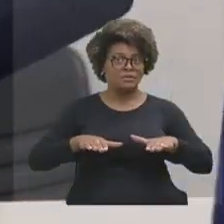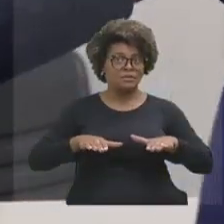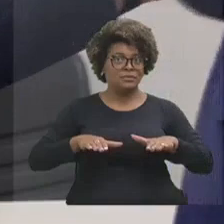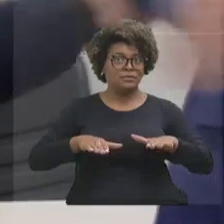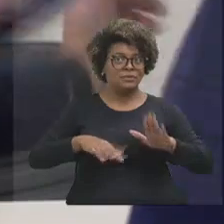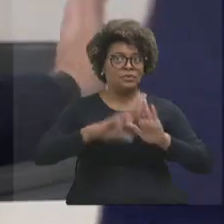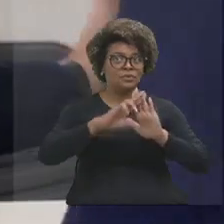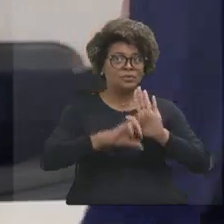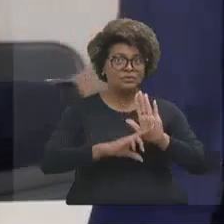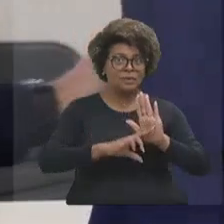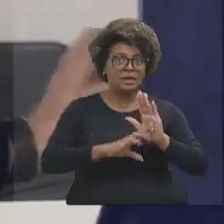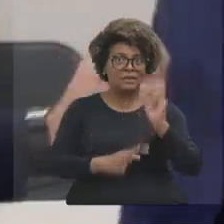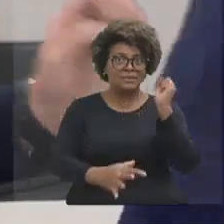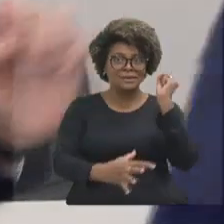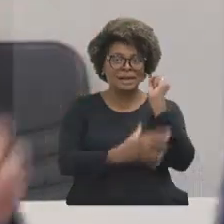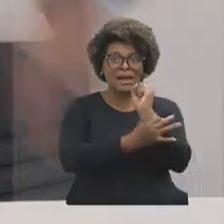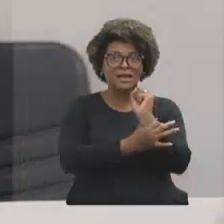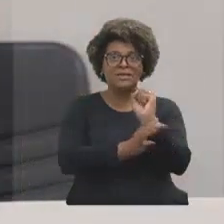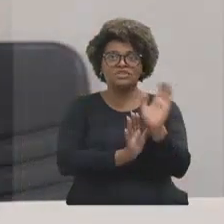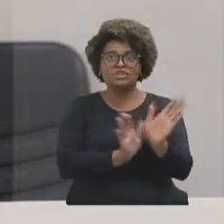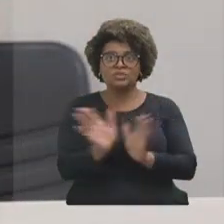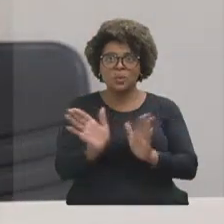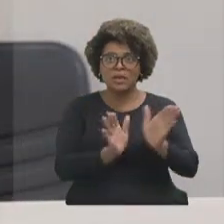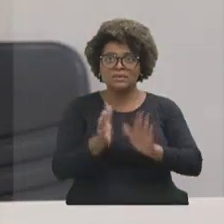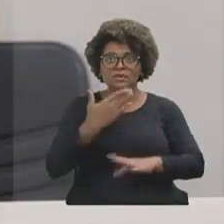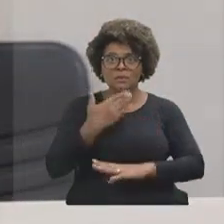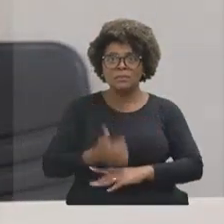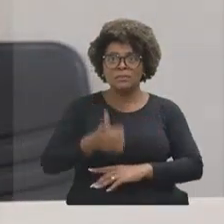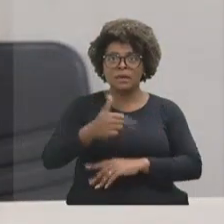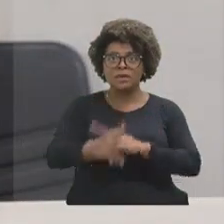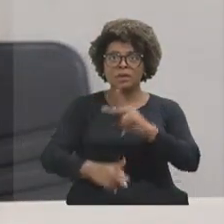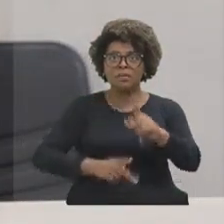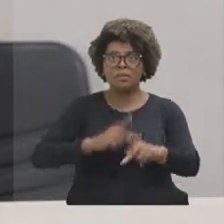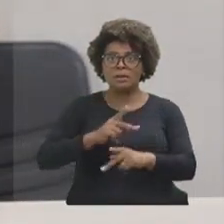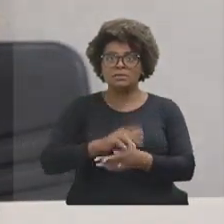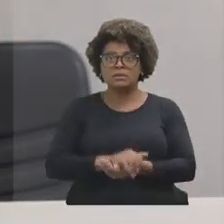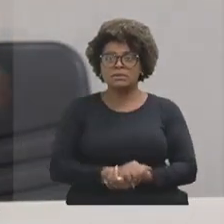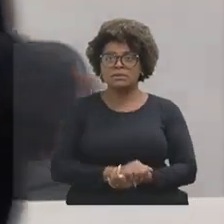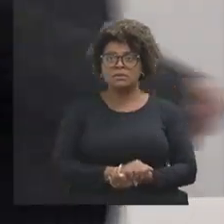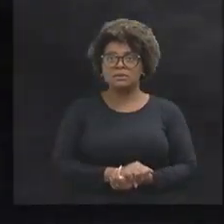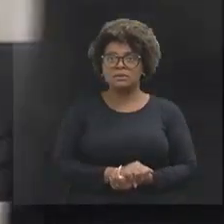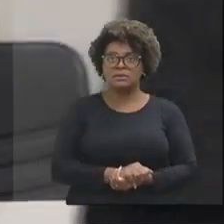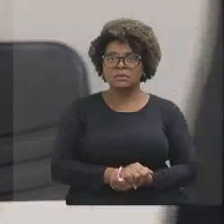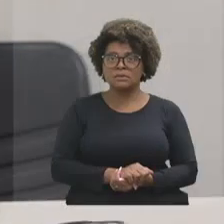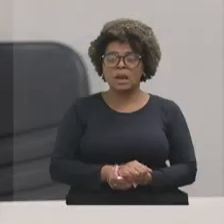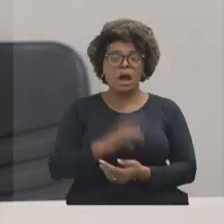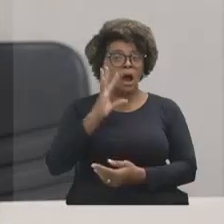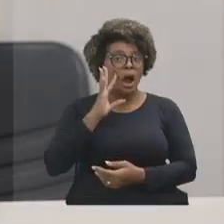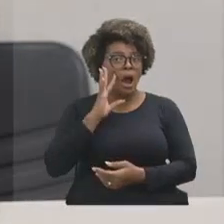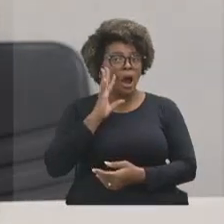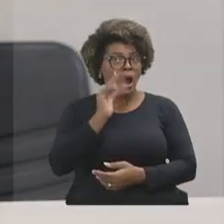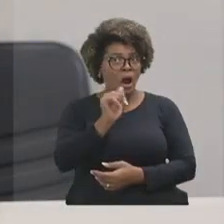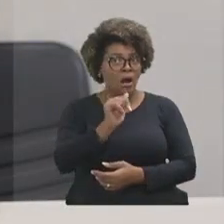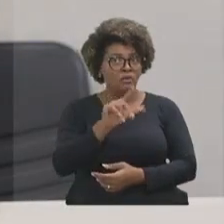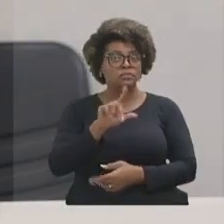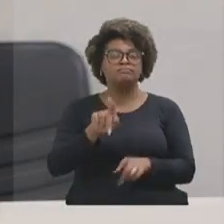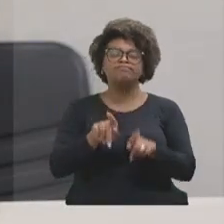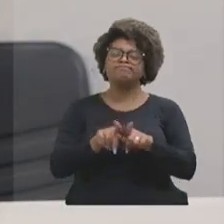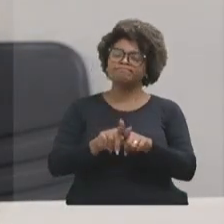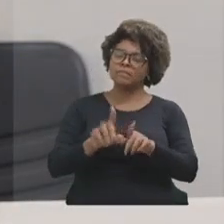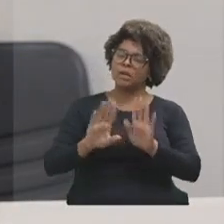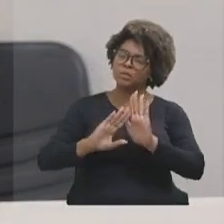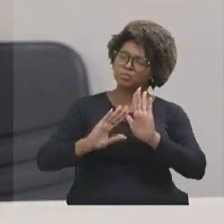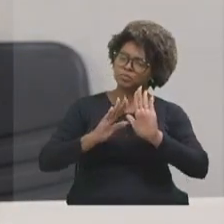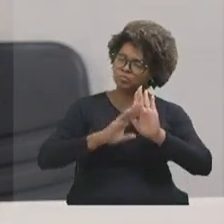garantiu o acesso é melhor a população eu acho que todos os temas que você colocou aqui